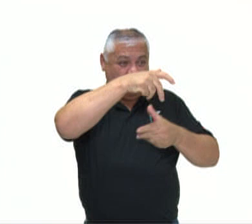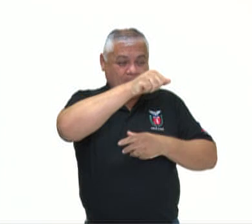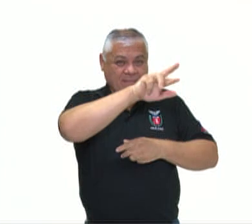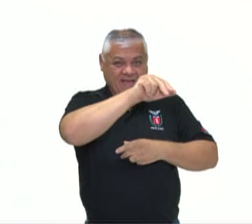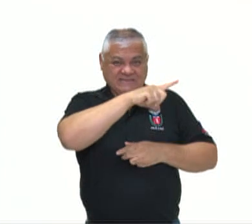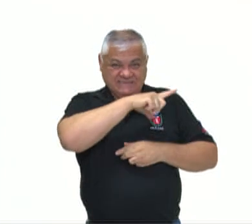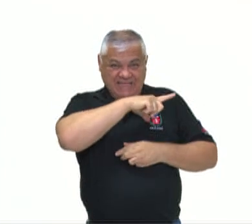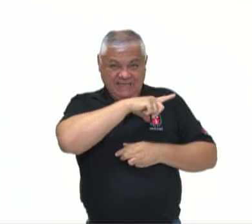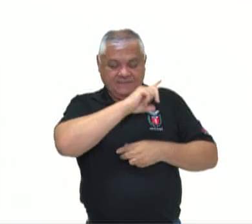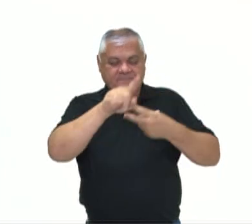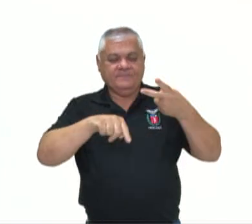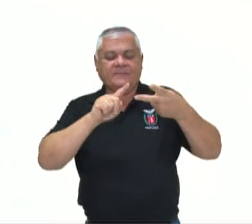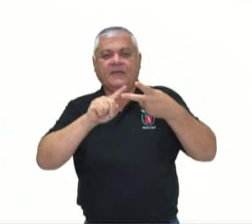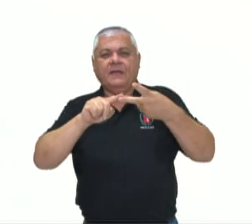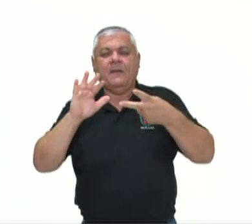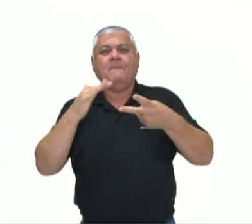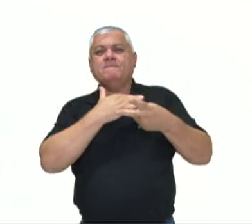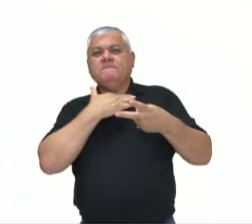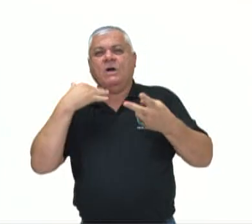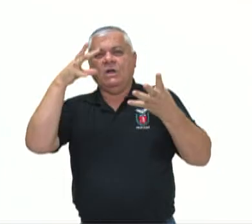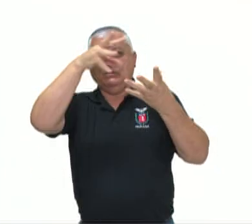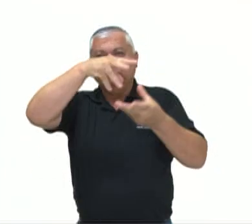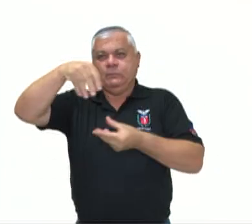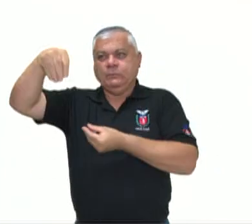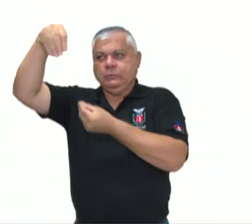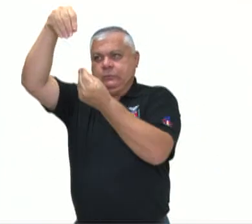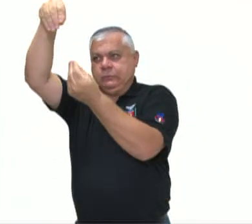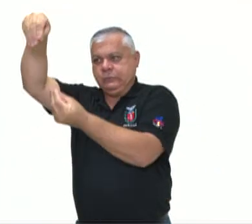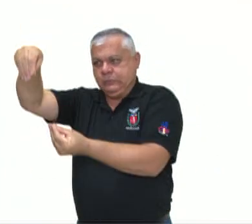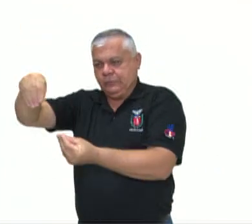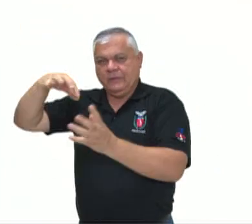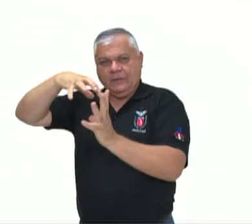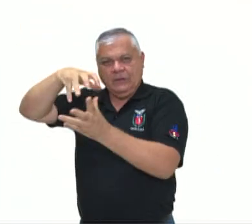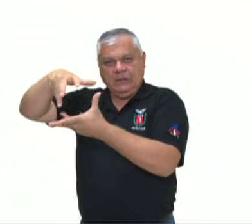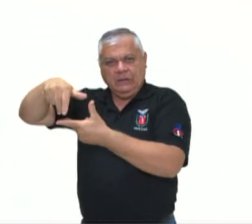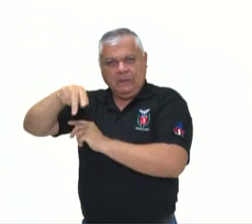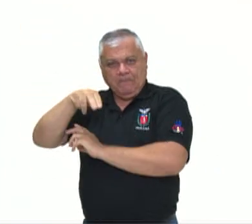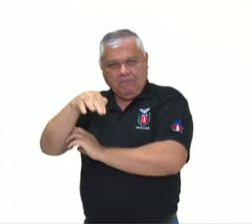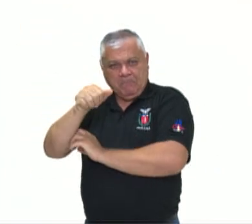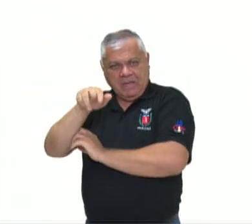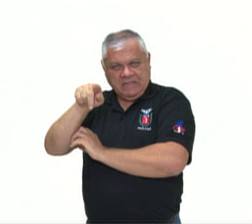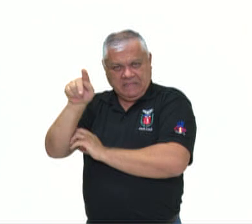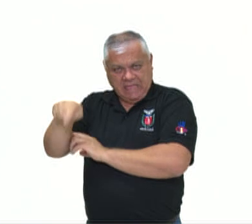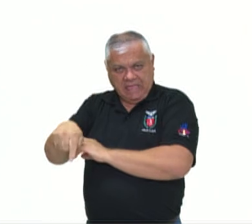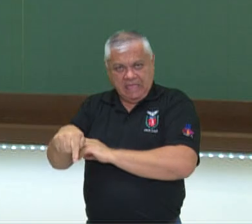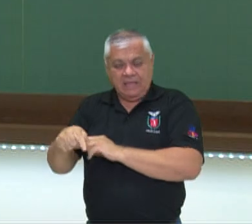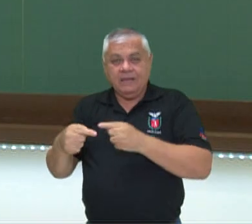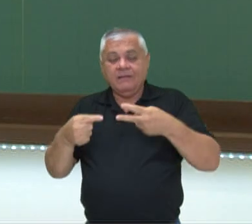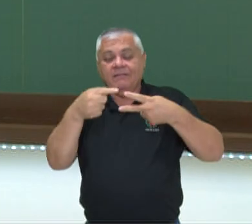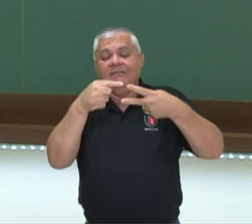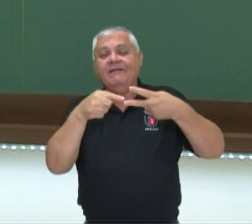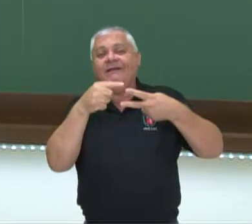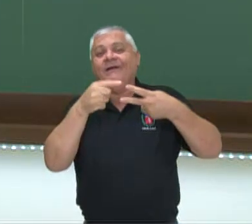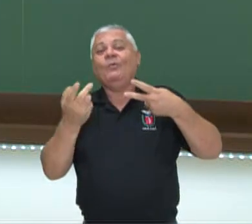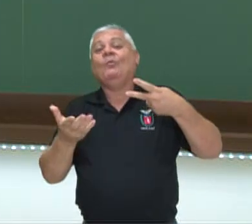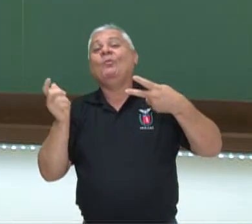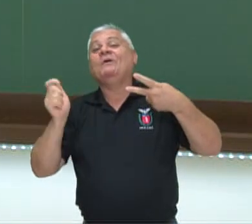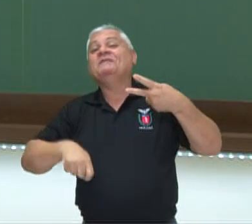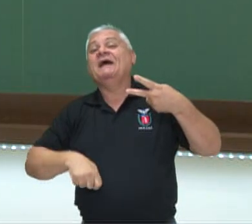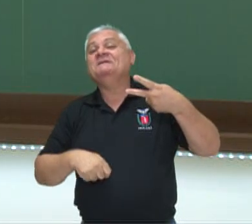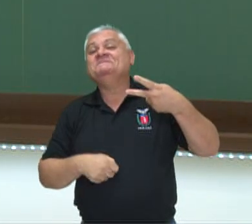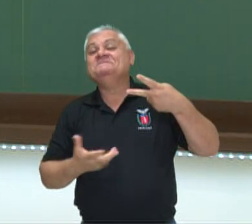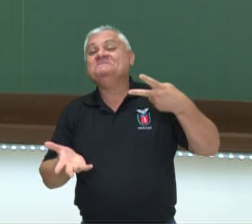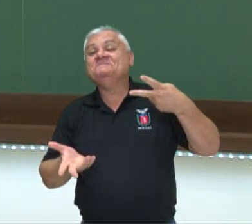as almas evoluídas habitam em Marte. Qual dessas duas frases pode ser verificada?